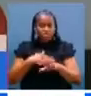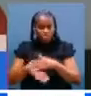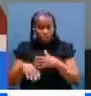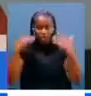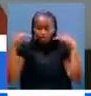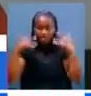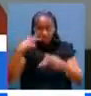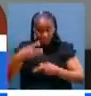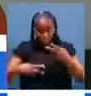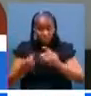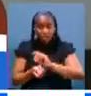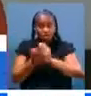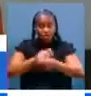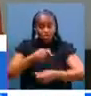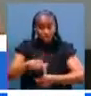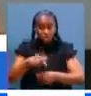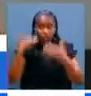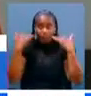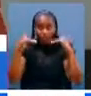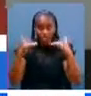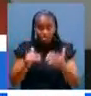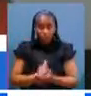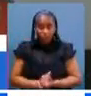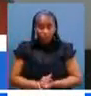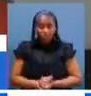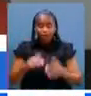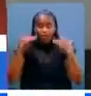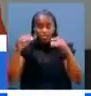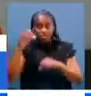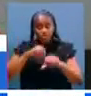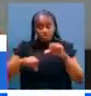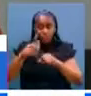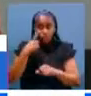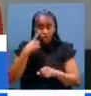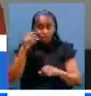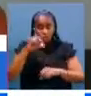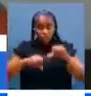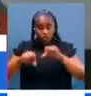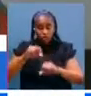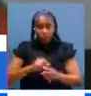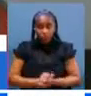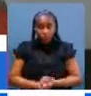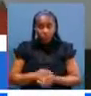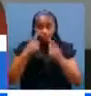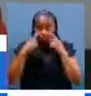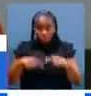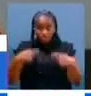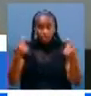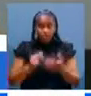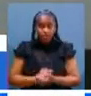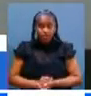analisar e transformar essa informação em informação científica, em conhecimento científico,